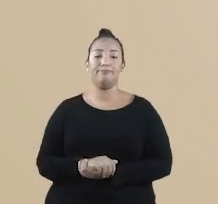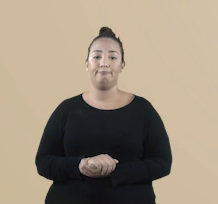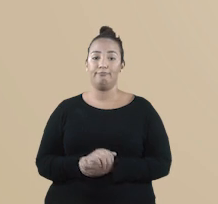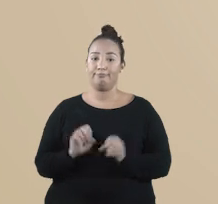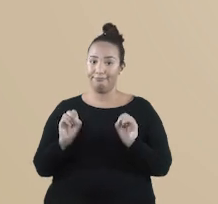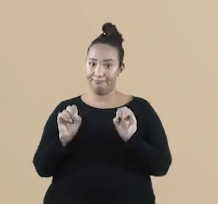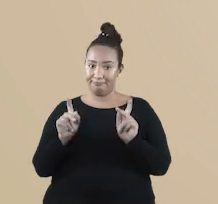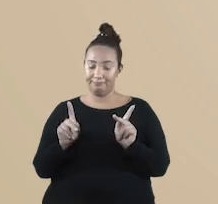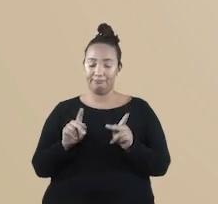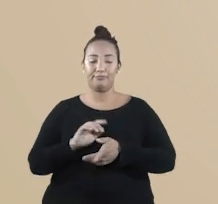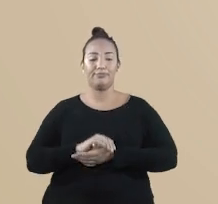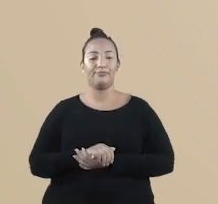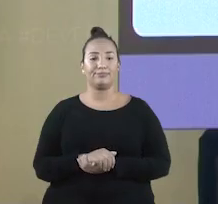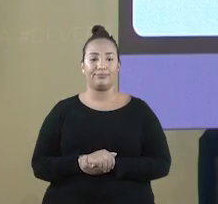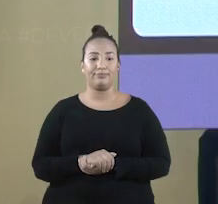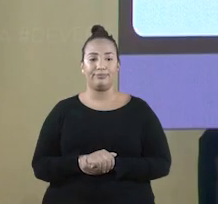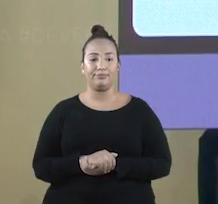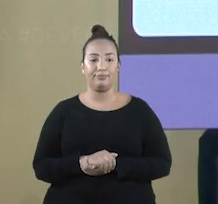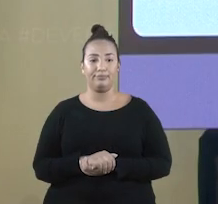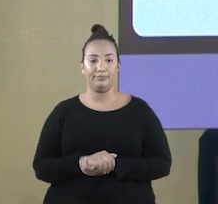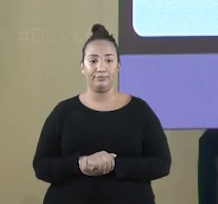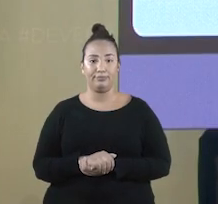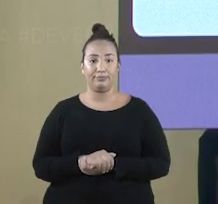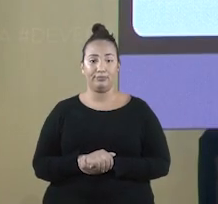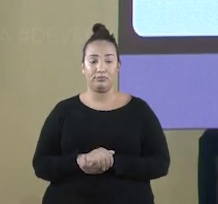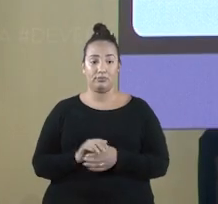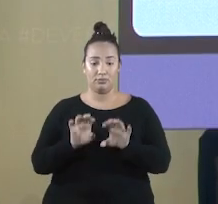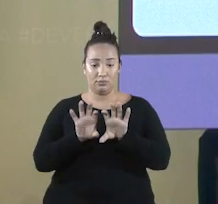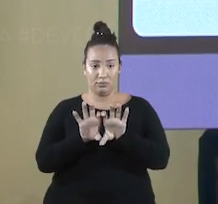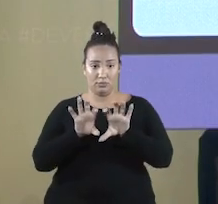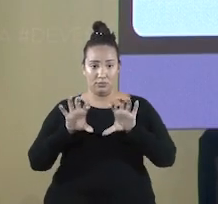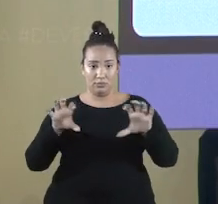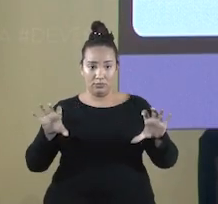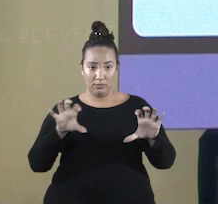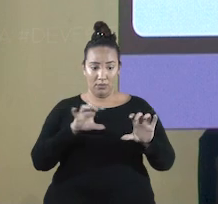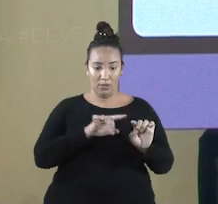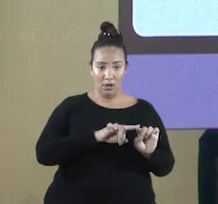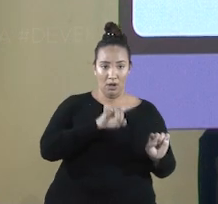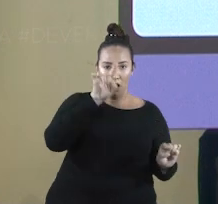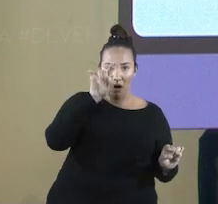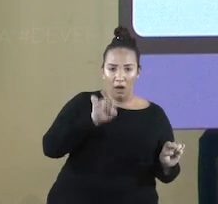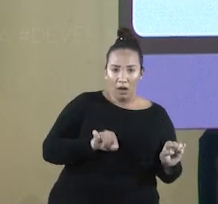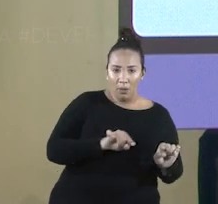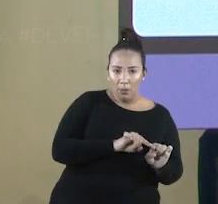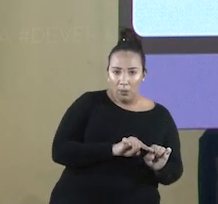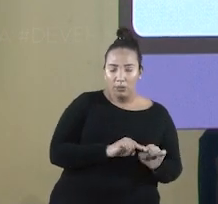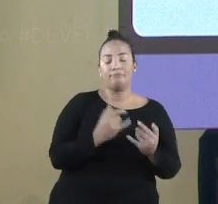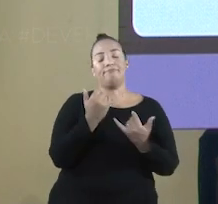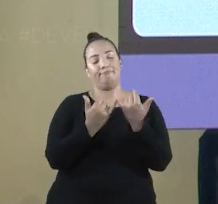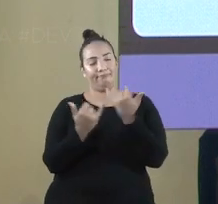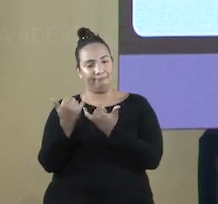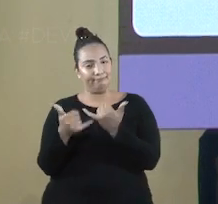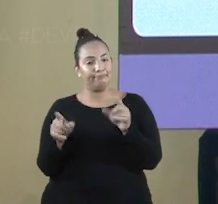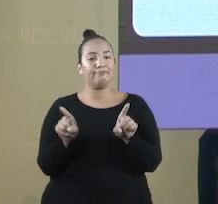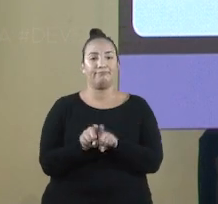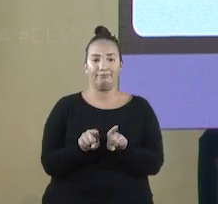AHC. Tudo bem? E os dois triângulos menores também são semelhantes